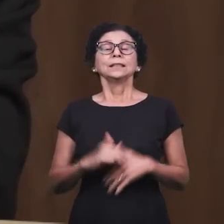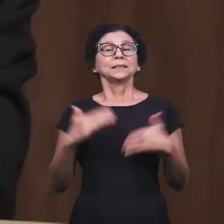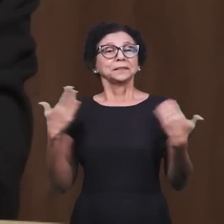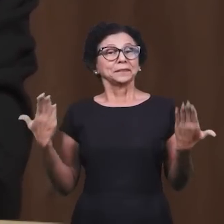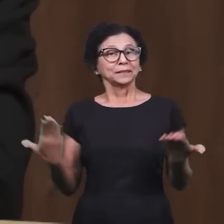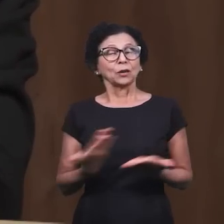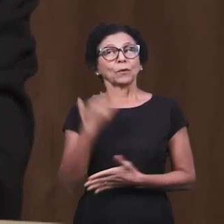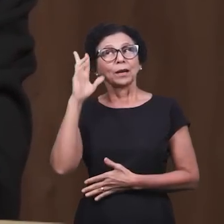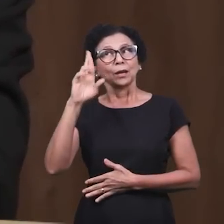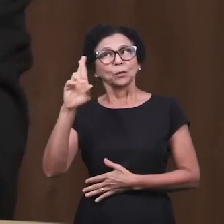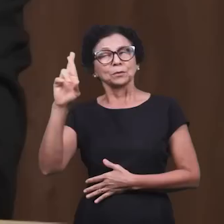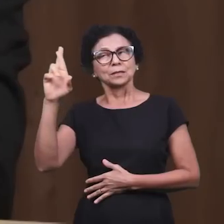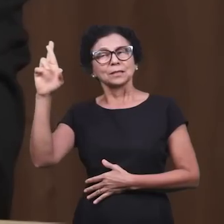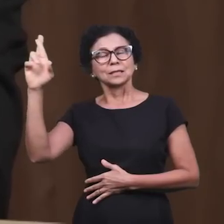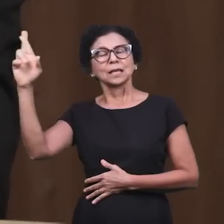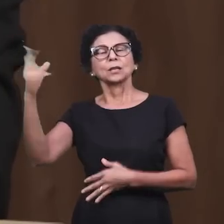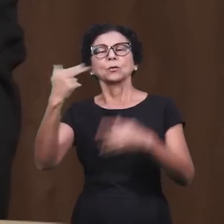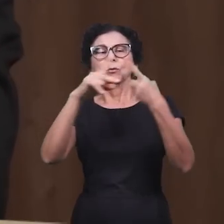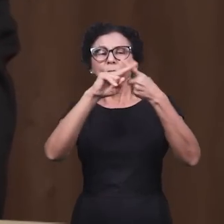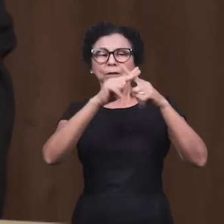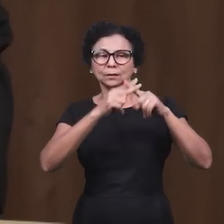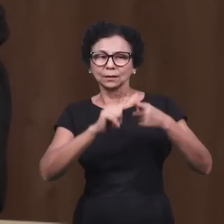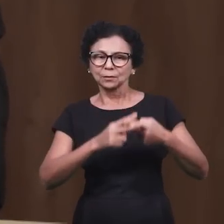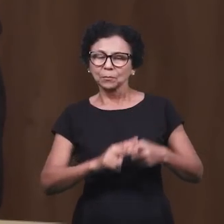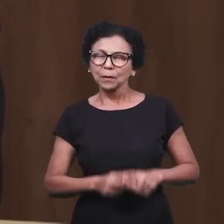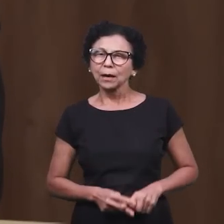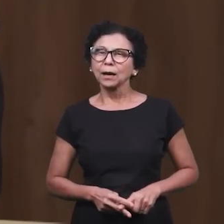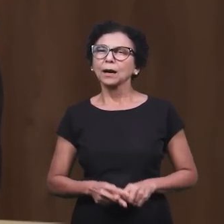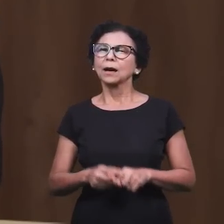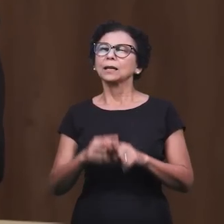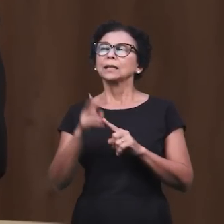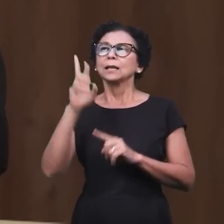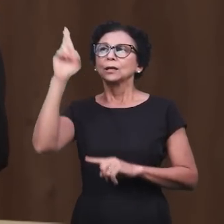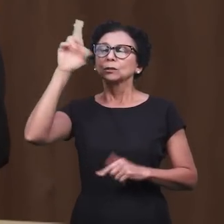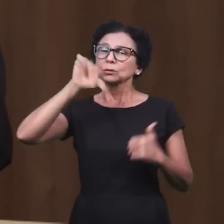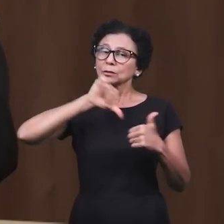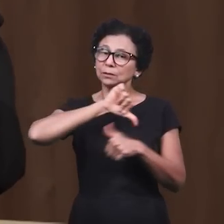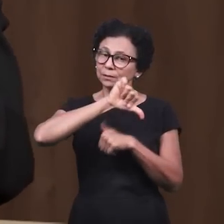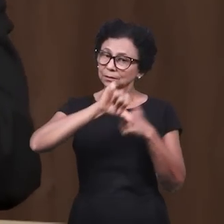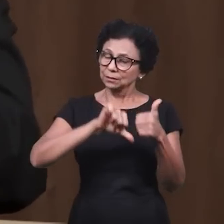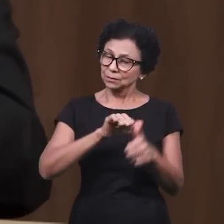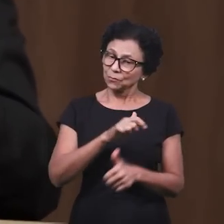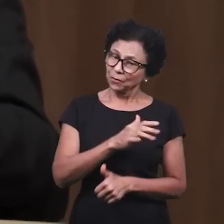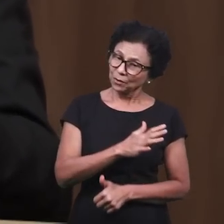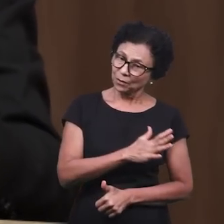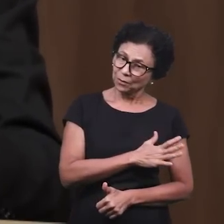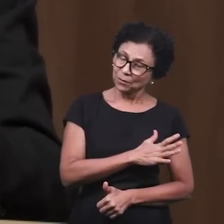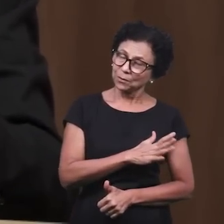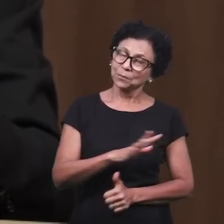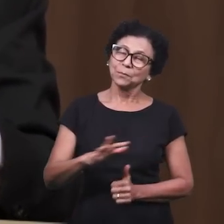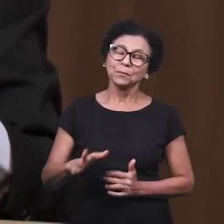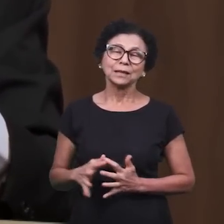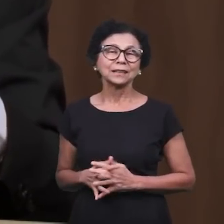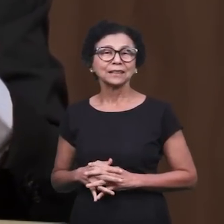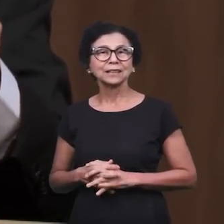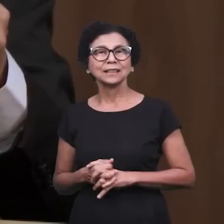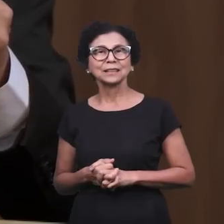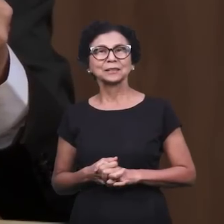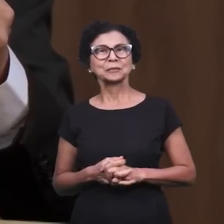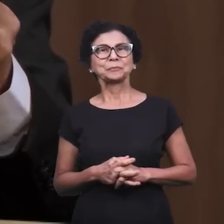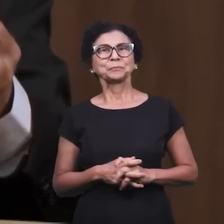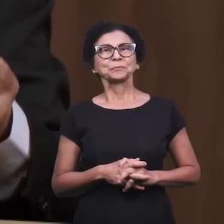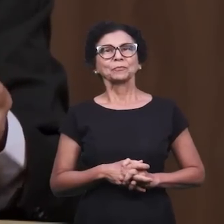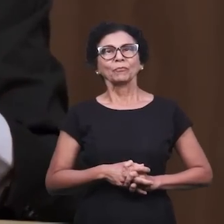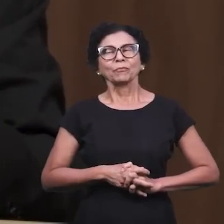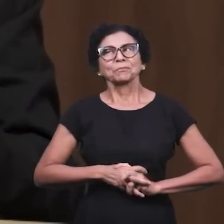trabalhar nesse homem, ele traz, ele trabalha, ele que vai polir, ele que vai colocar ali, no caso aqui,